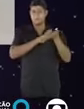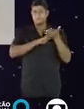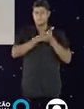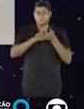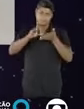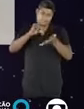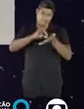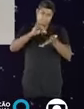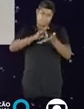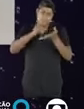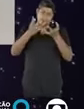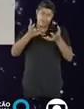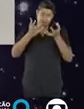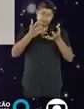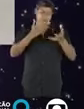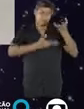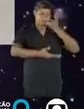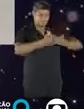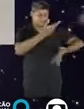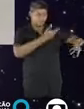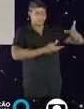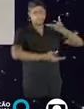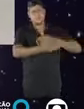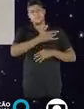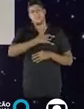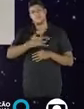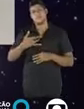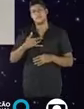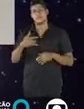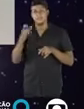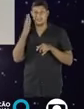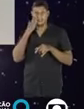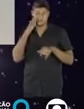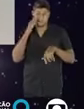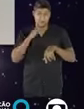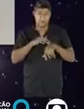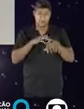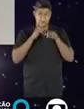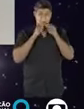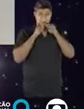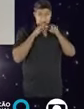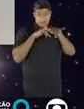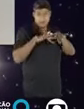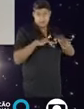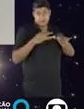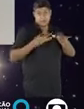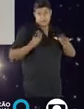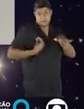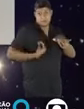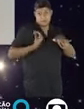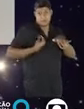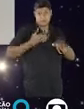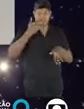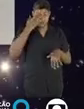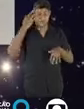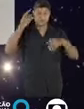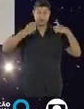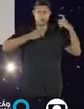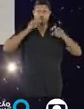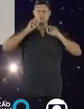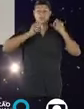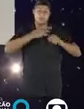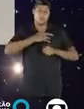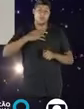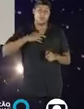ele realmente interfere na sua saúde. E nesse momento de pandemia, isso está sendo fortalecido, porque as pessoas estão mais preocupadas com a sua saúde,